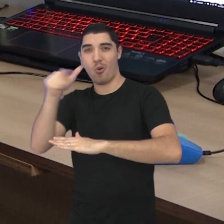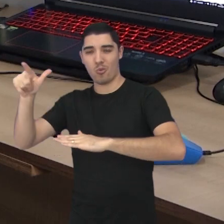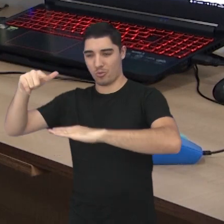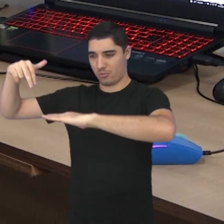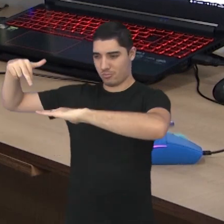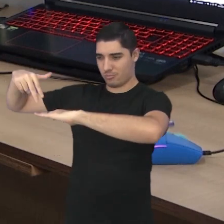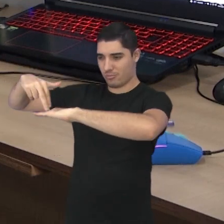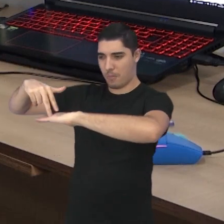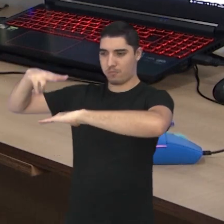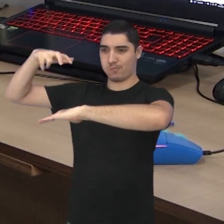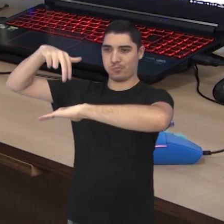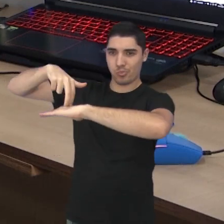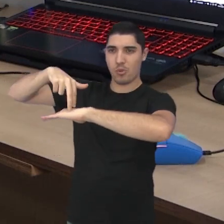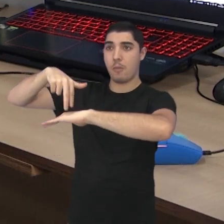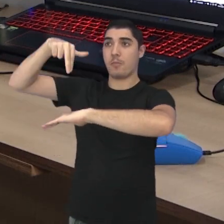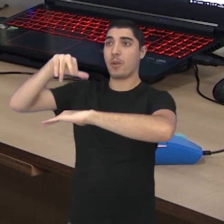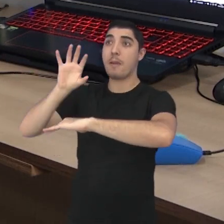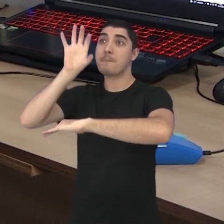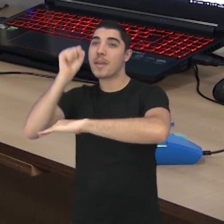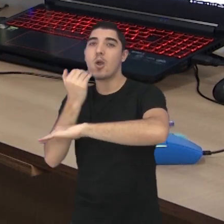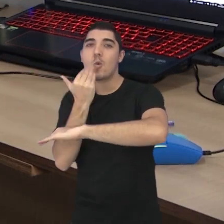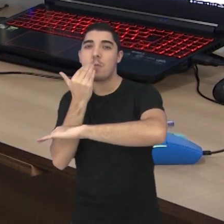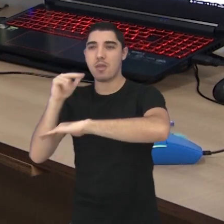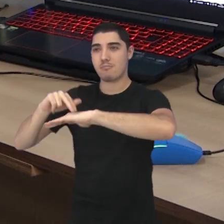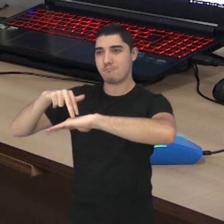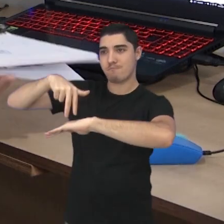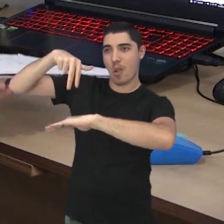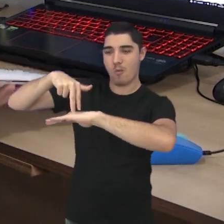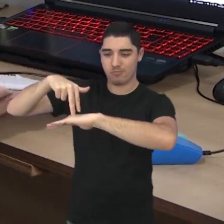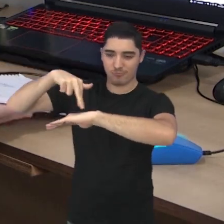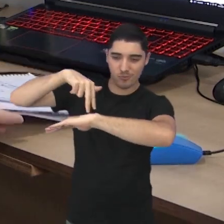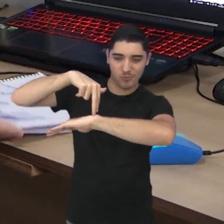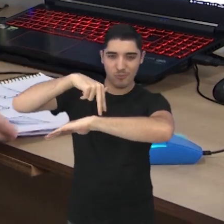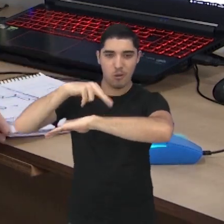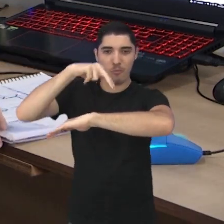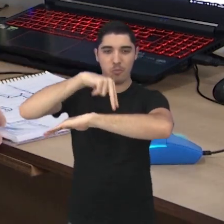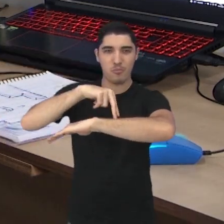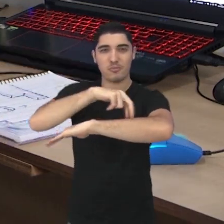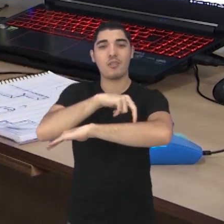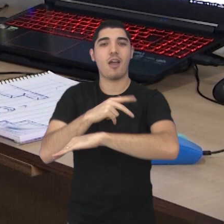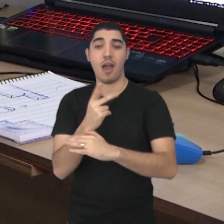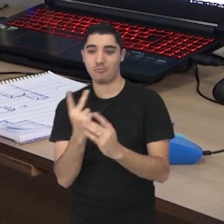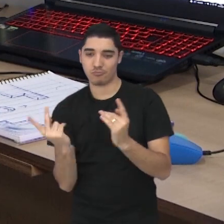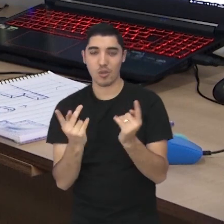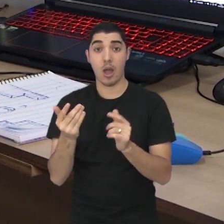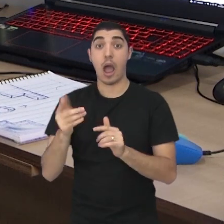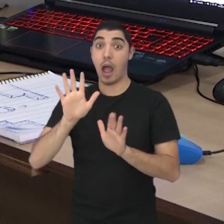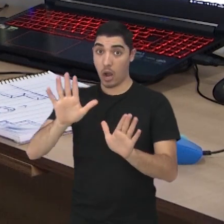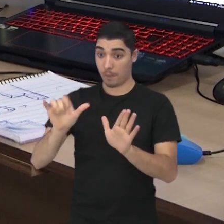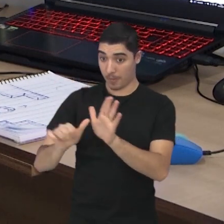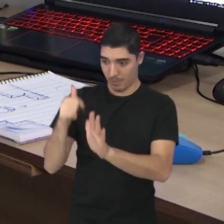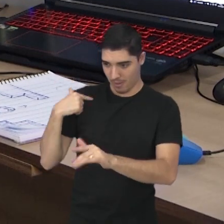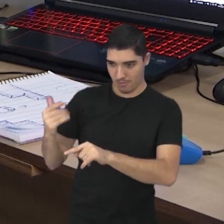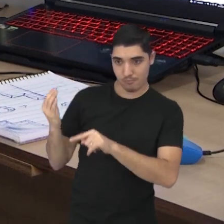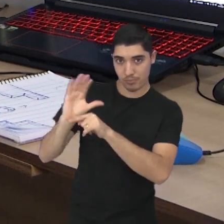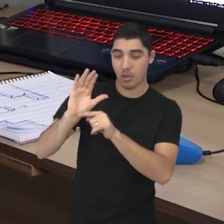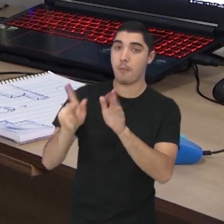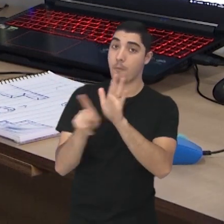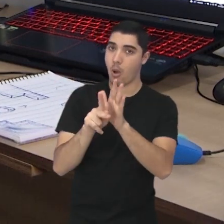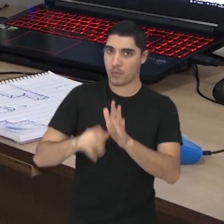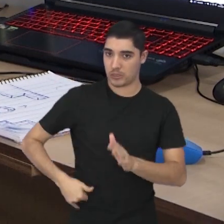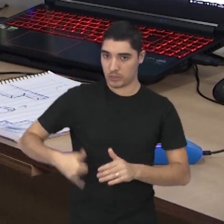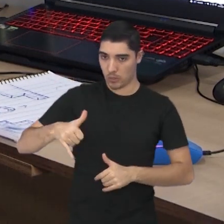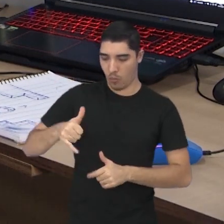jogos de plataforma que pula, coleta itens e tal. Ele vai sair primeiramente para smartphones, né?